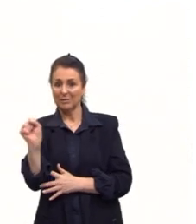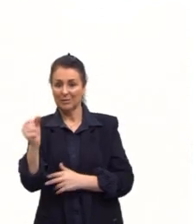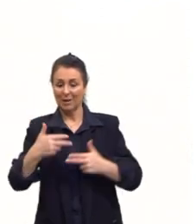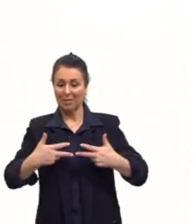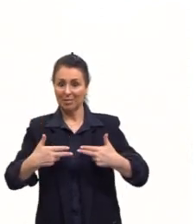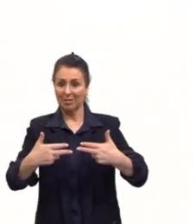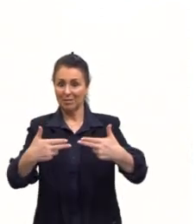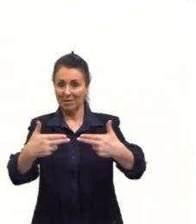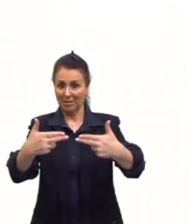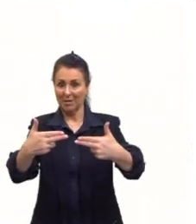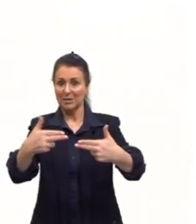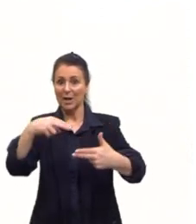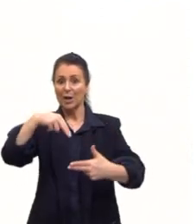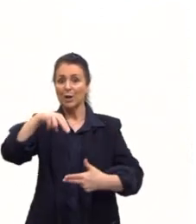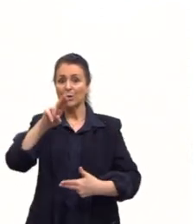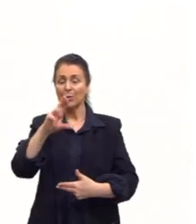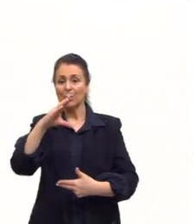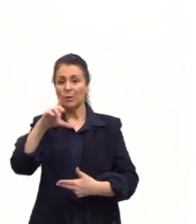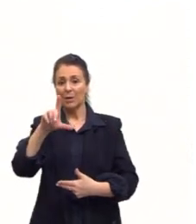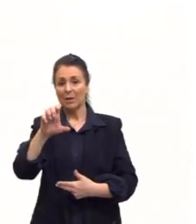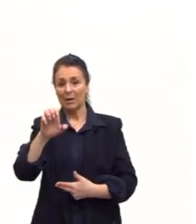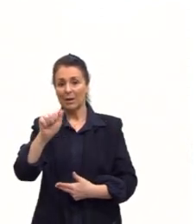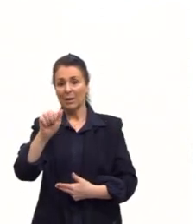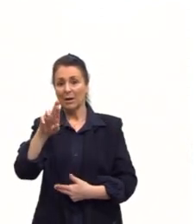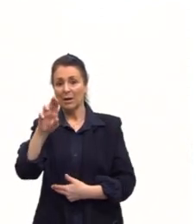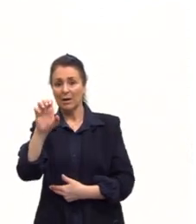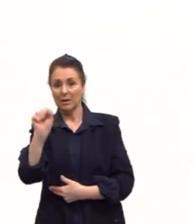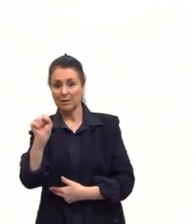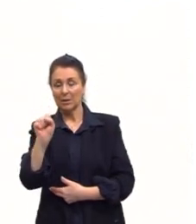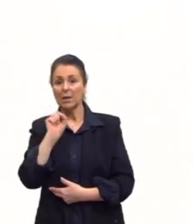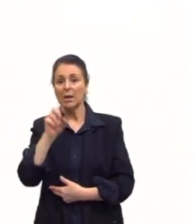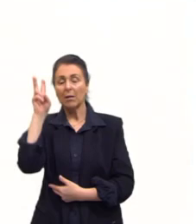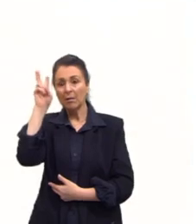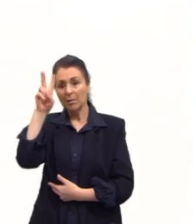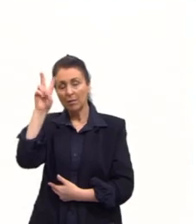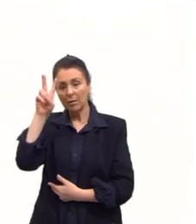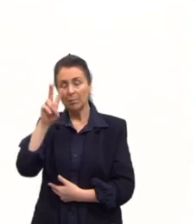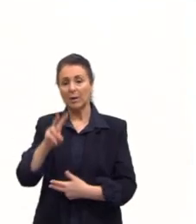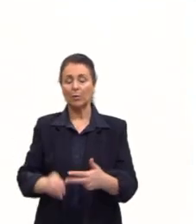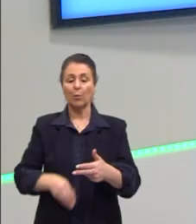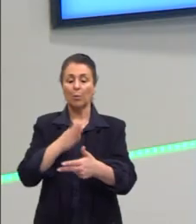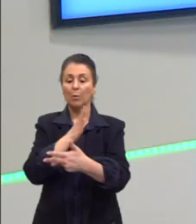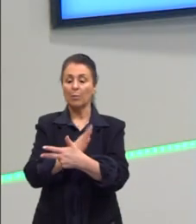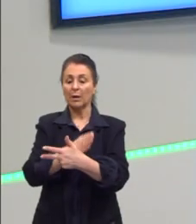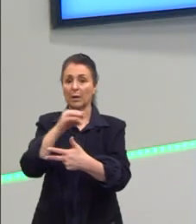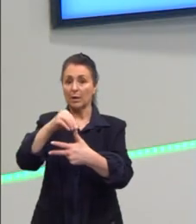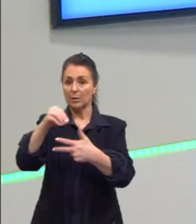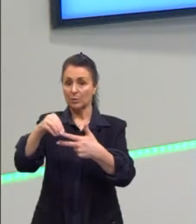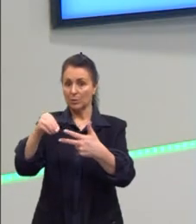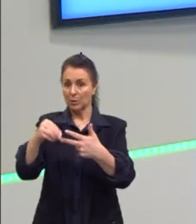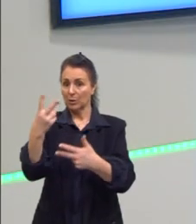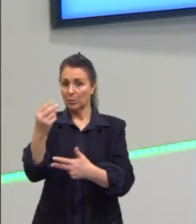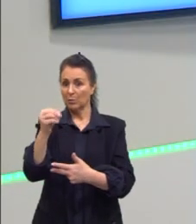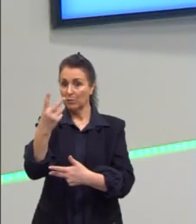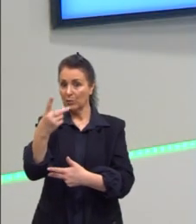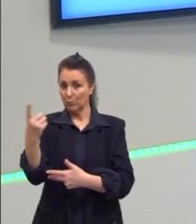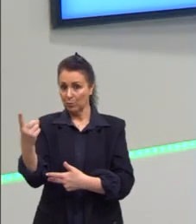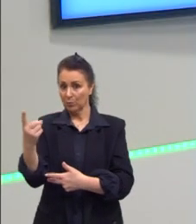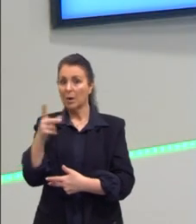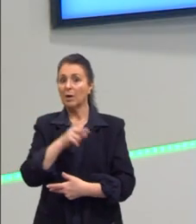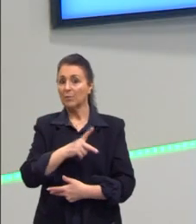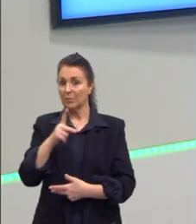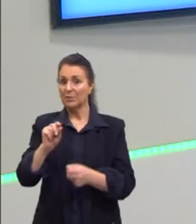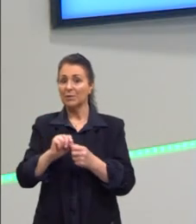nas guerras nucleares e quem quiser dá uma lembrada sobre esse assunto no ENEM no presente 2021 a gente teve uma aula muito